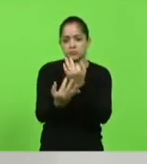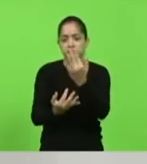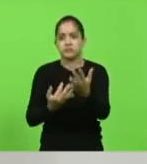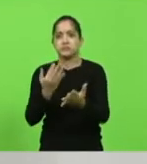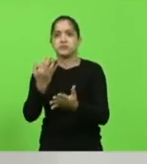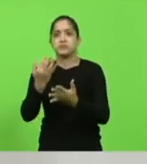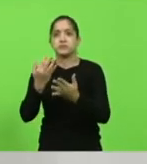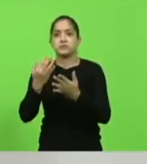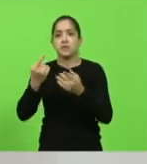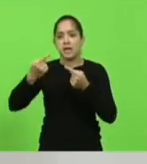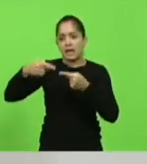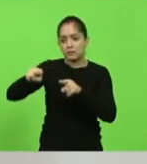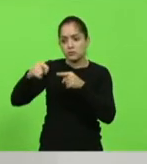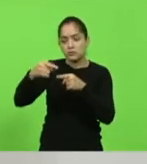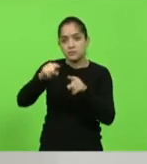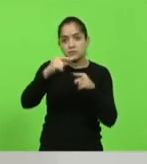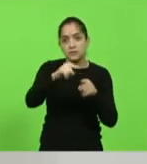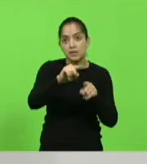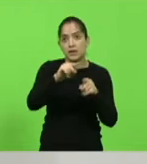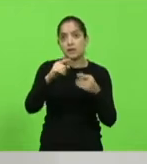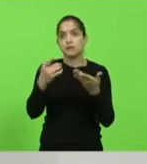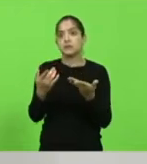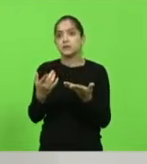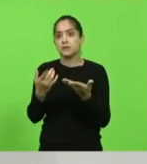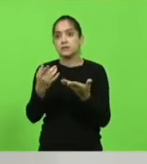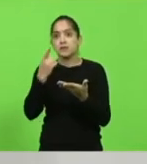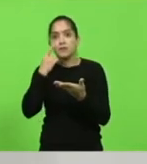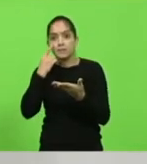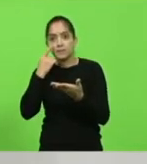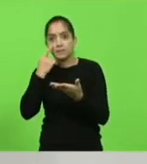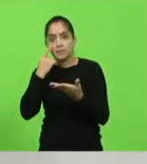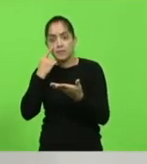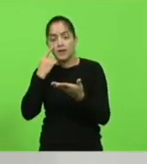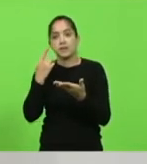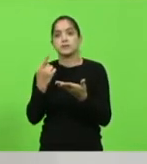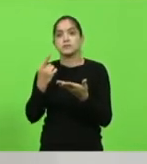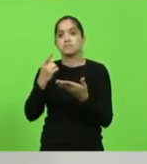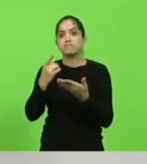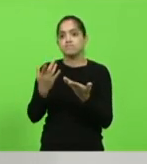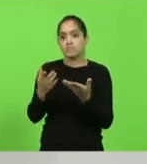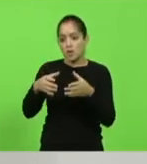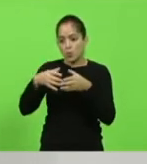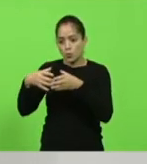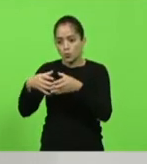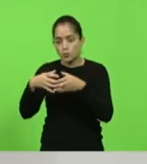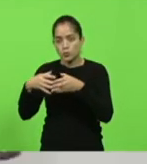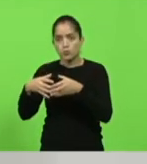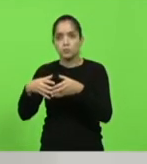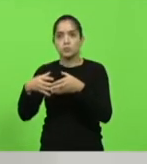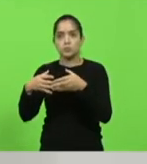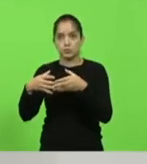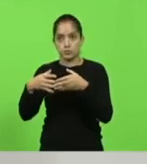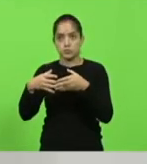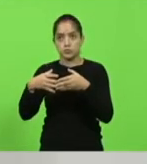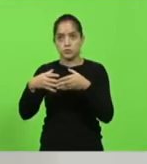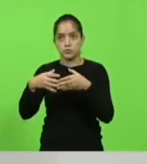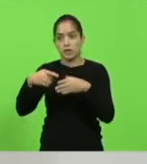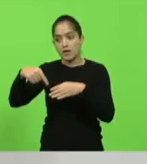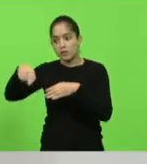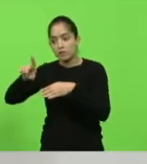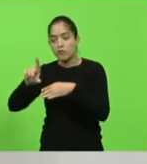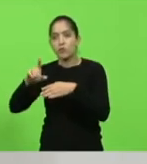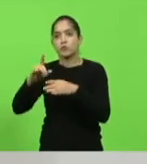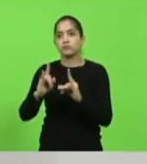órgãos públicos e depois com a identificação dos principais e que foram levados para